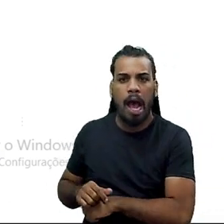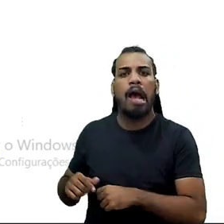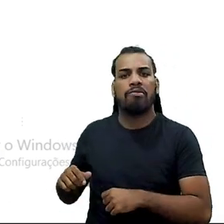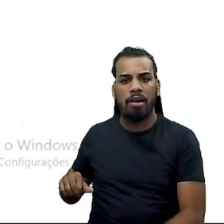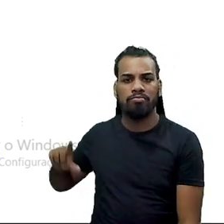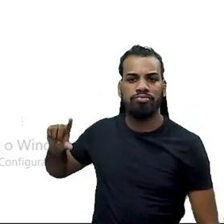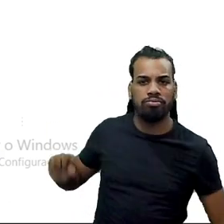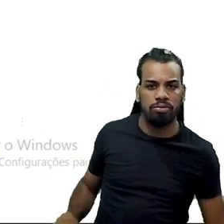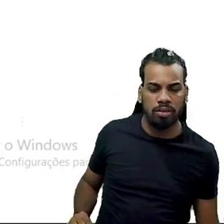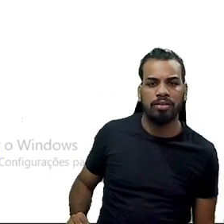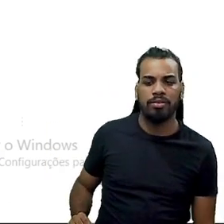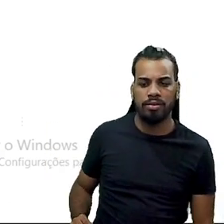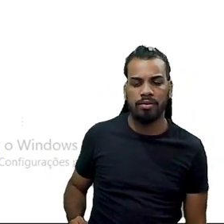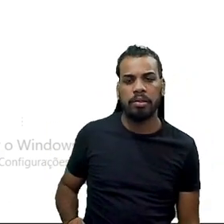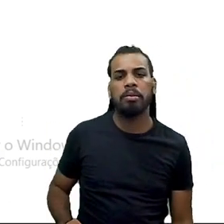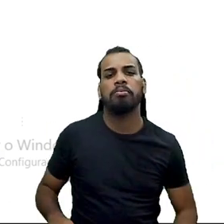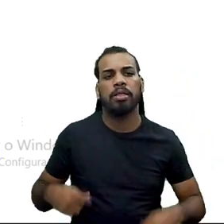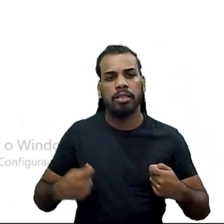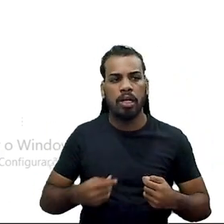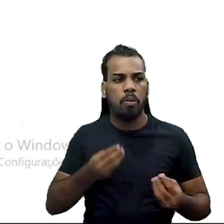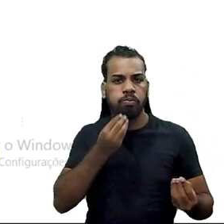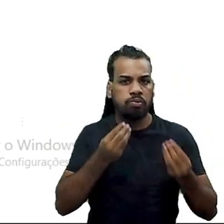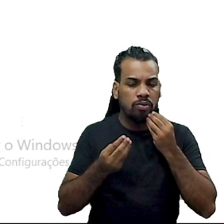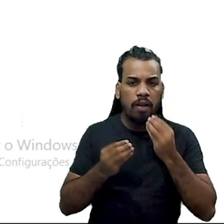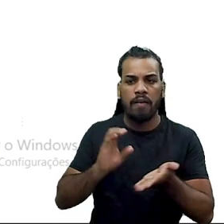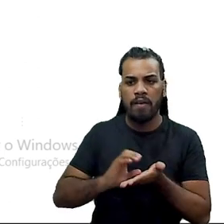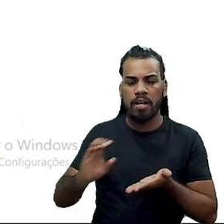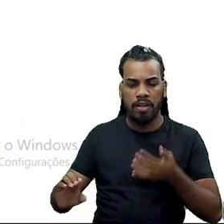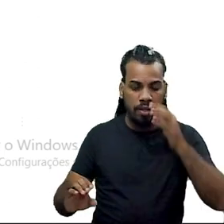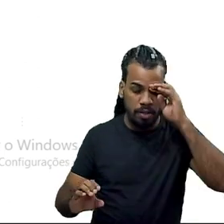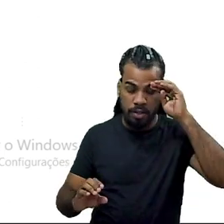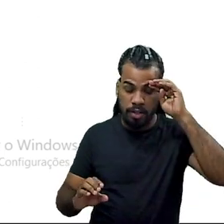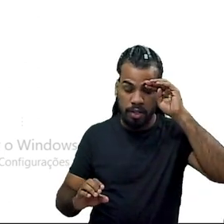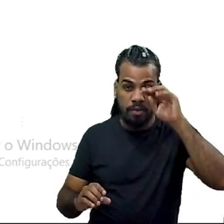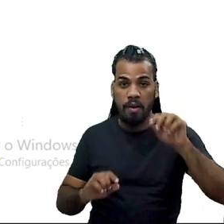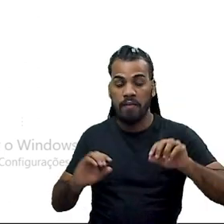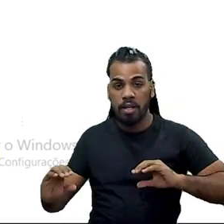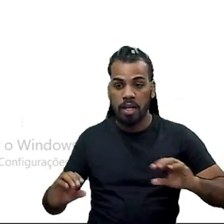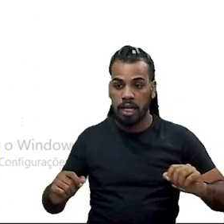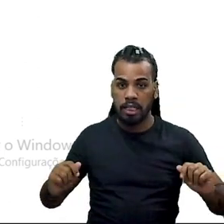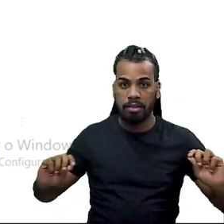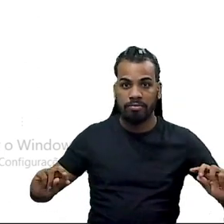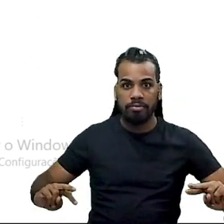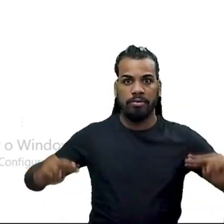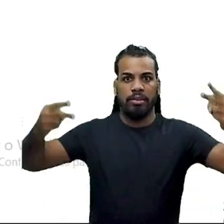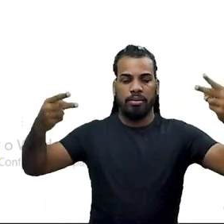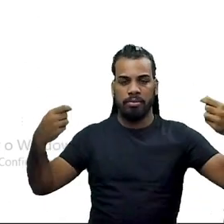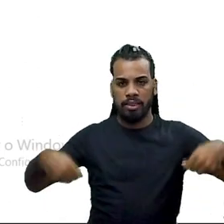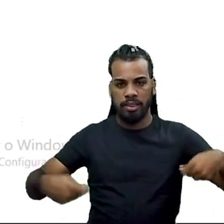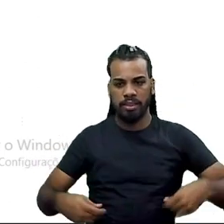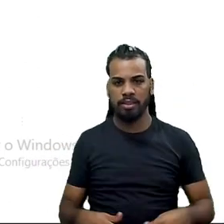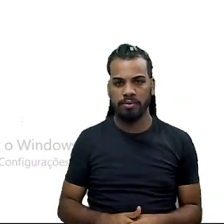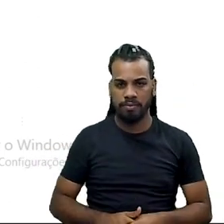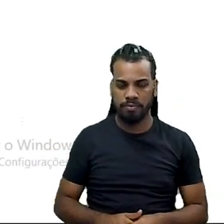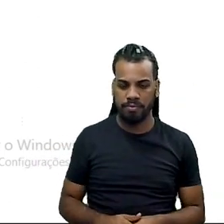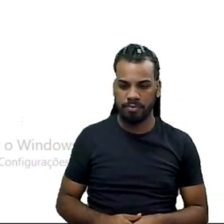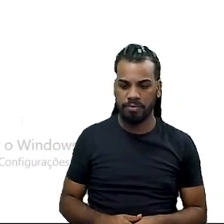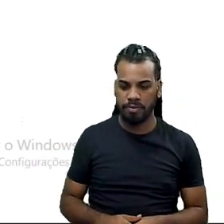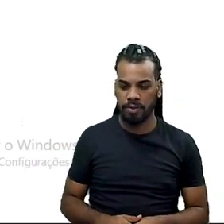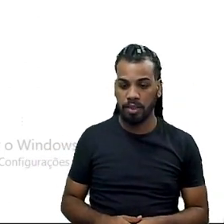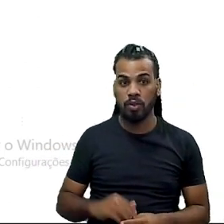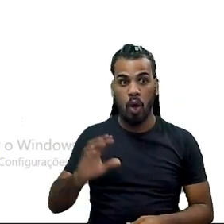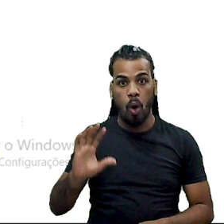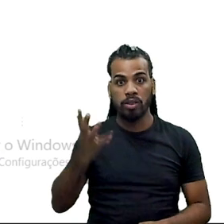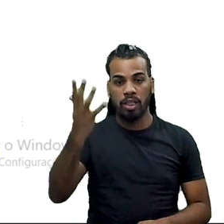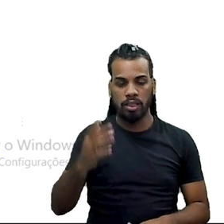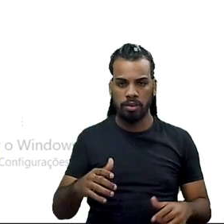desvalorização, você tem que realmente procurar opções de investimento para utilizar, fazer esse dinheiro render. E quando acontece, na maioria